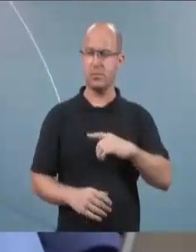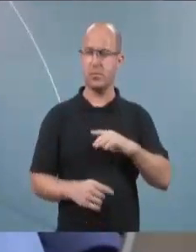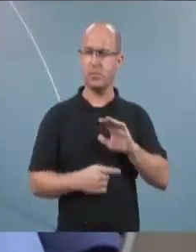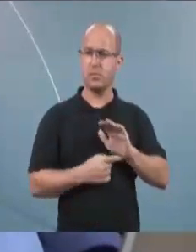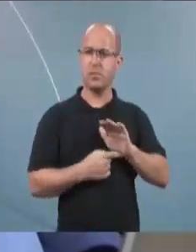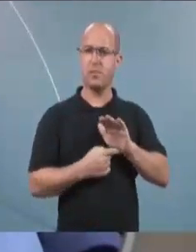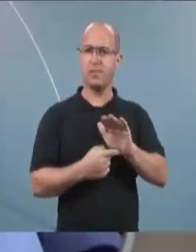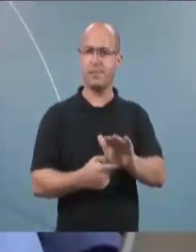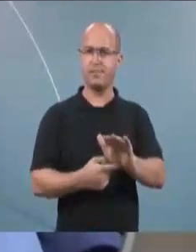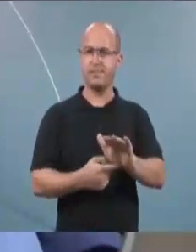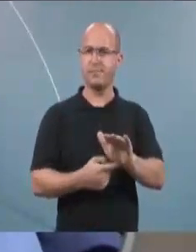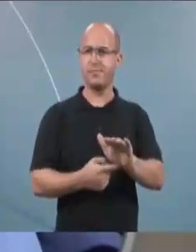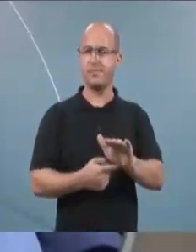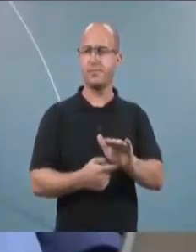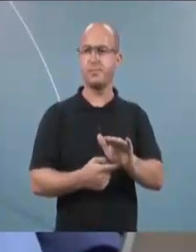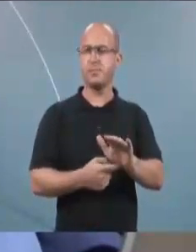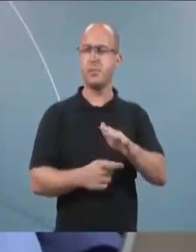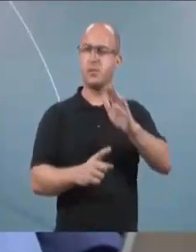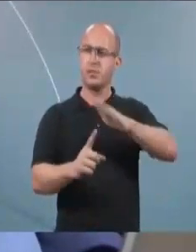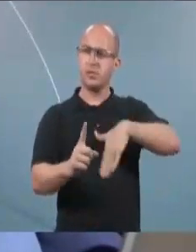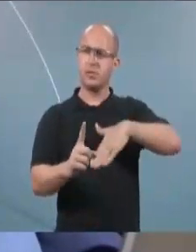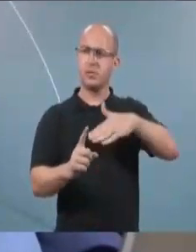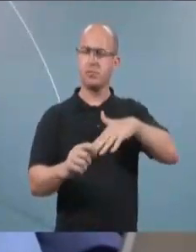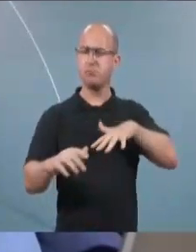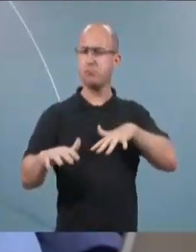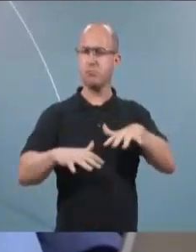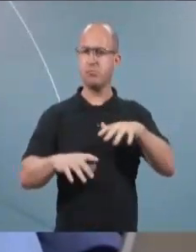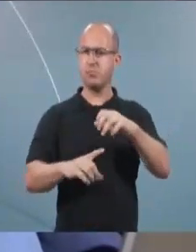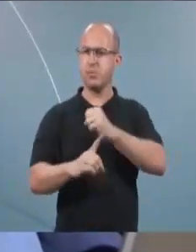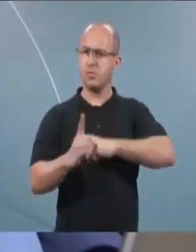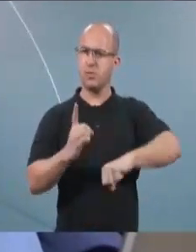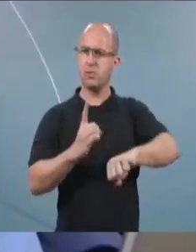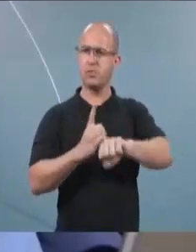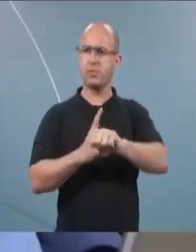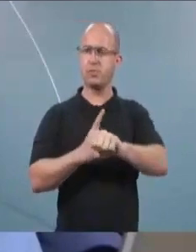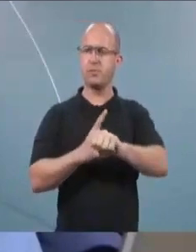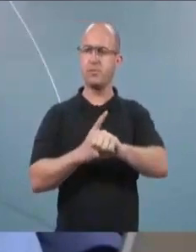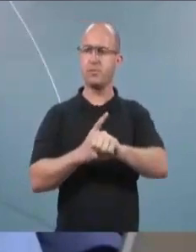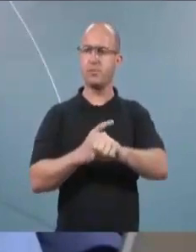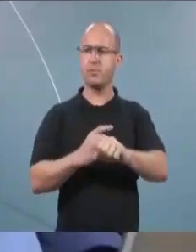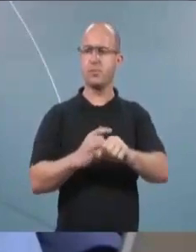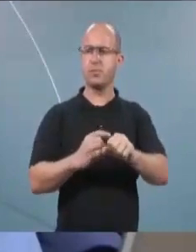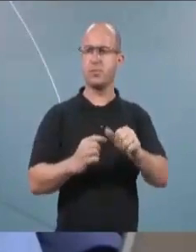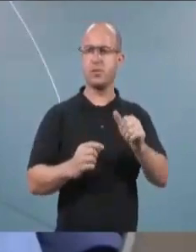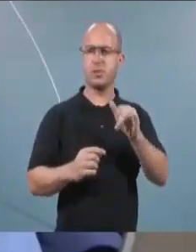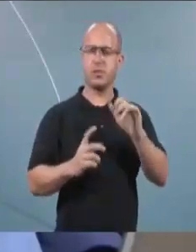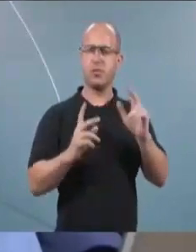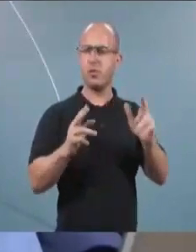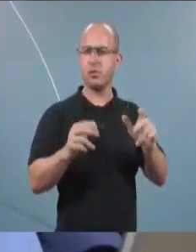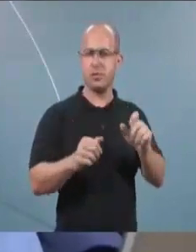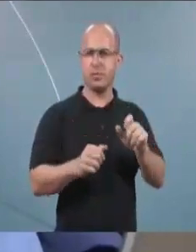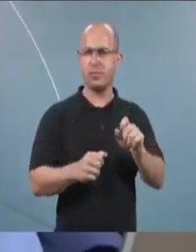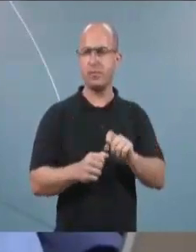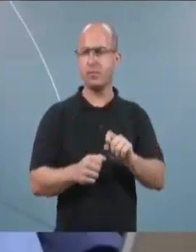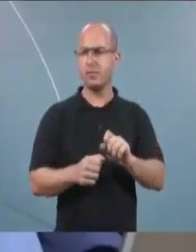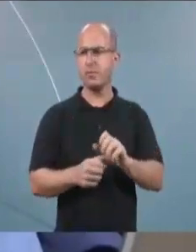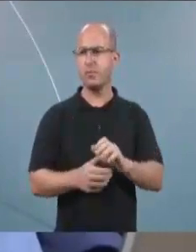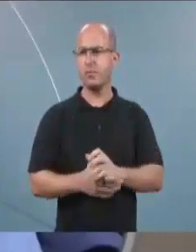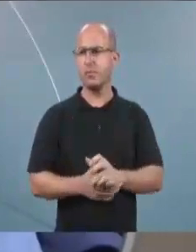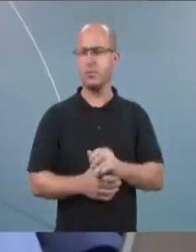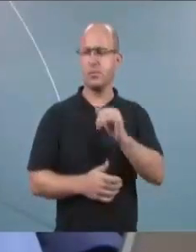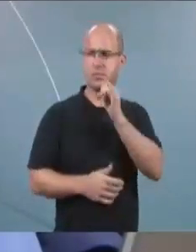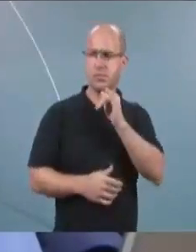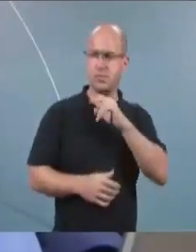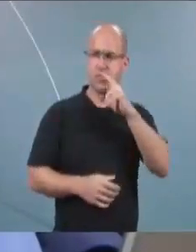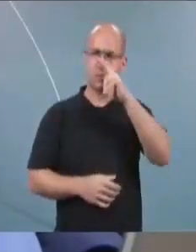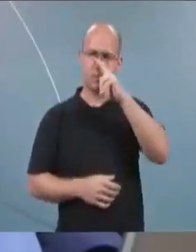apresentar para fazer homenagem a um movimento social que lhe cabe como aqui já foi feito já foi feito pros